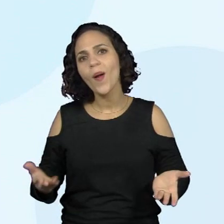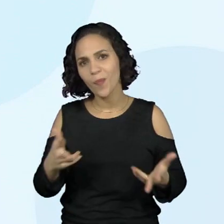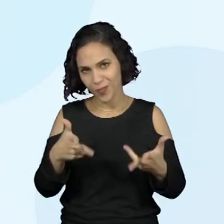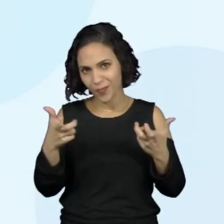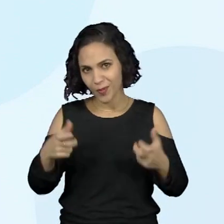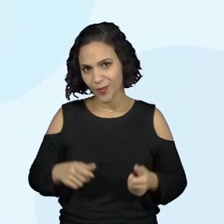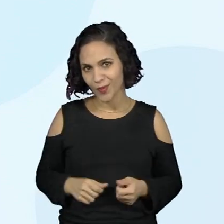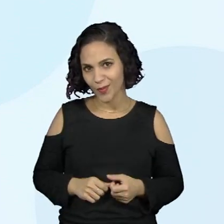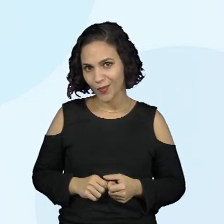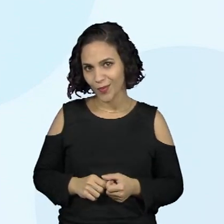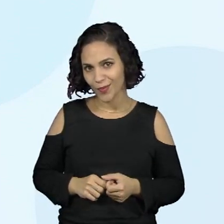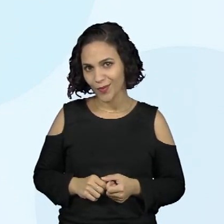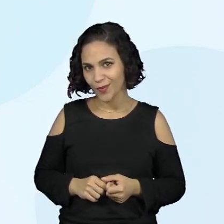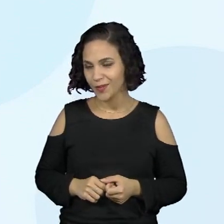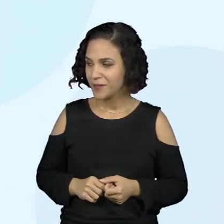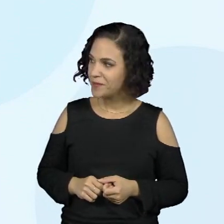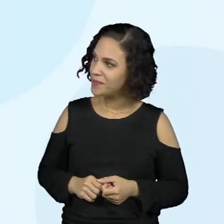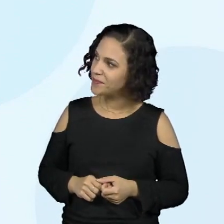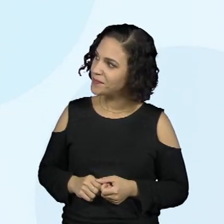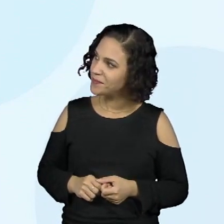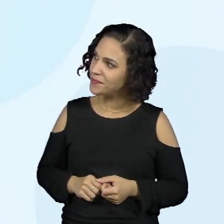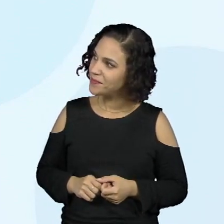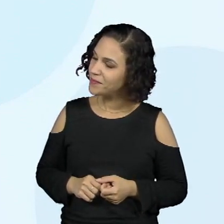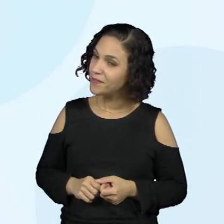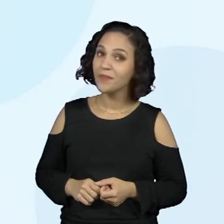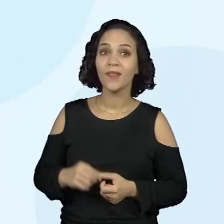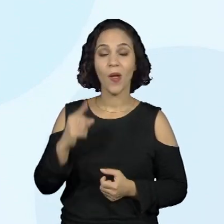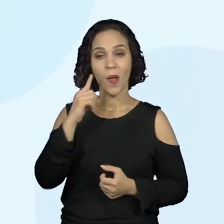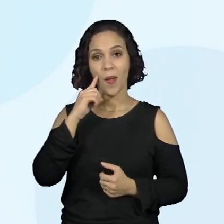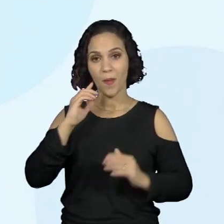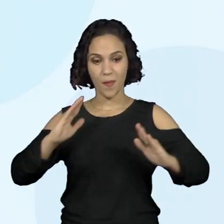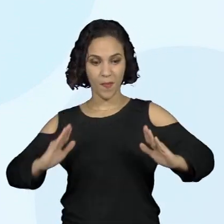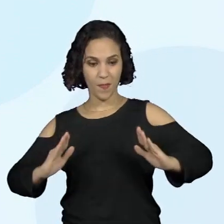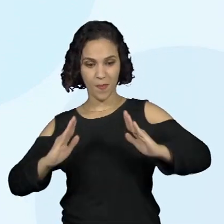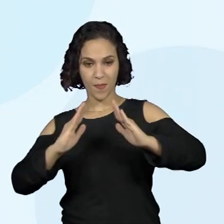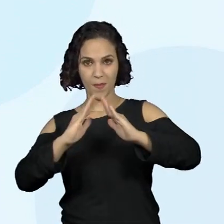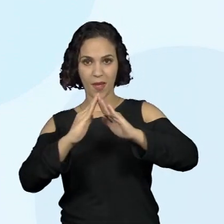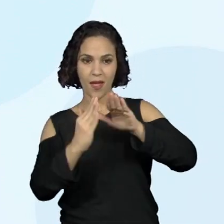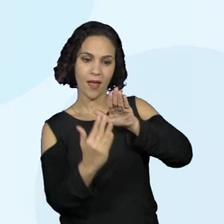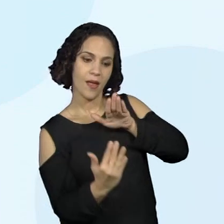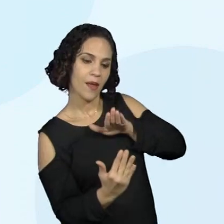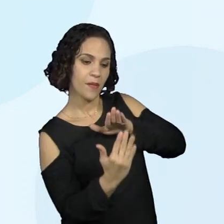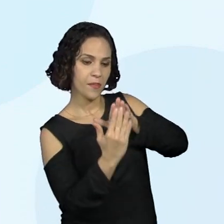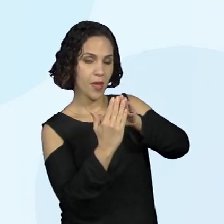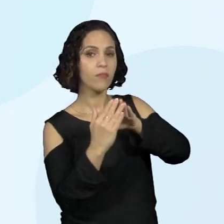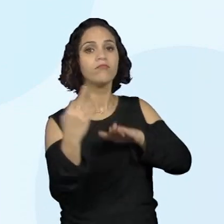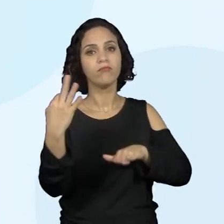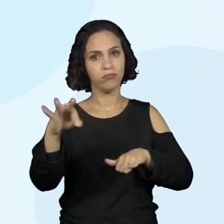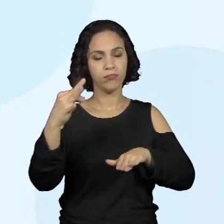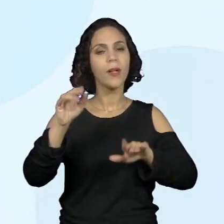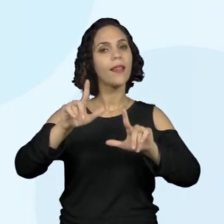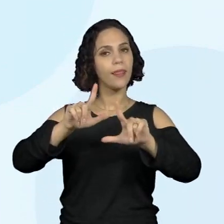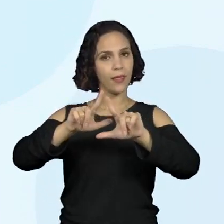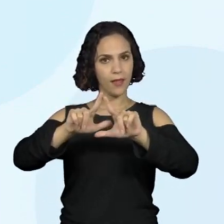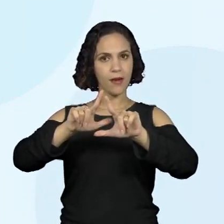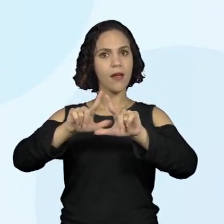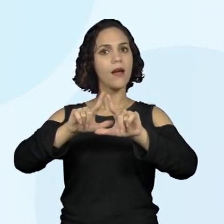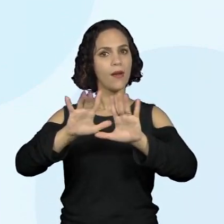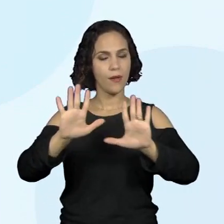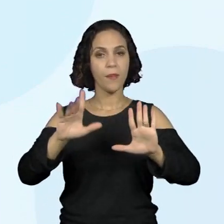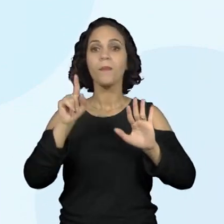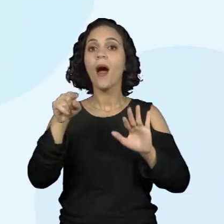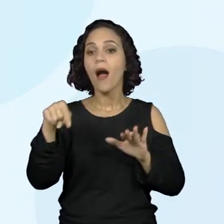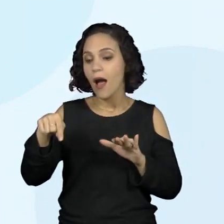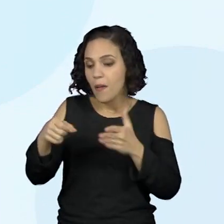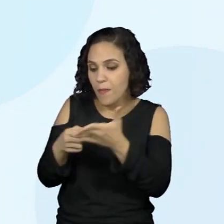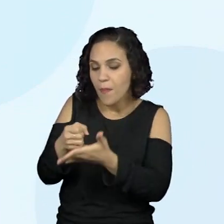identificar? As faces são triangulares. E a base, que polígono é esse?